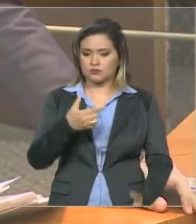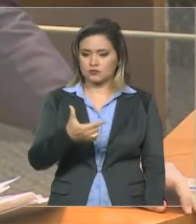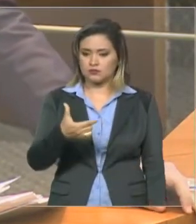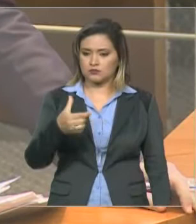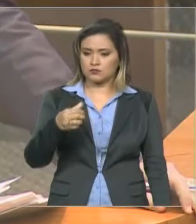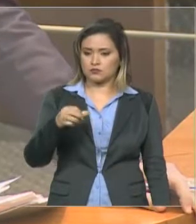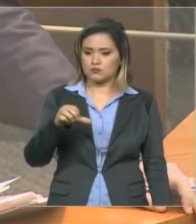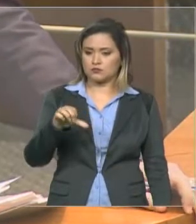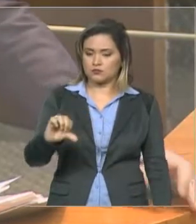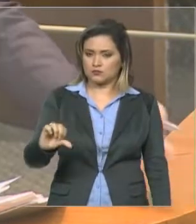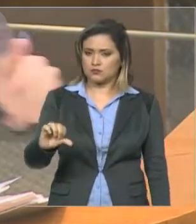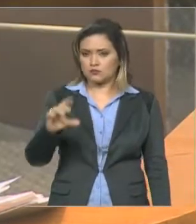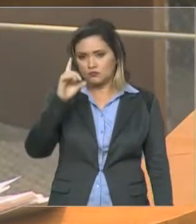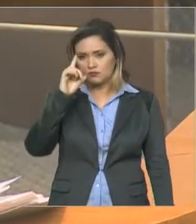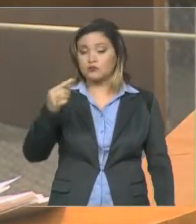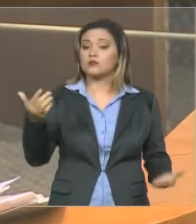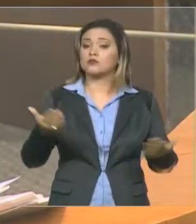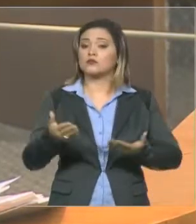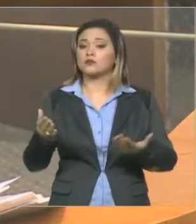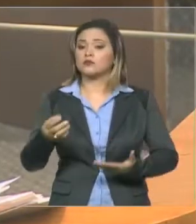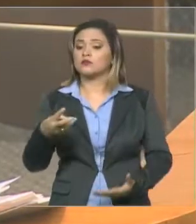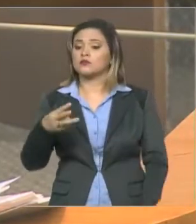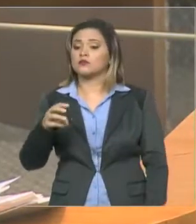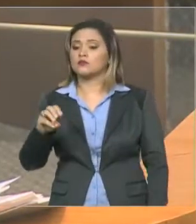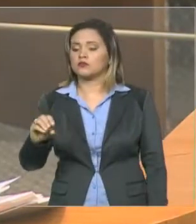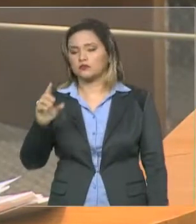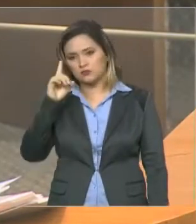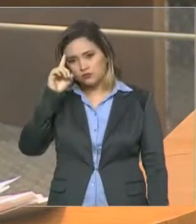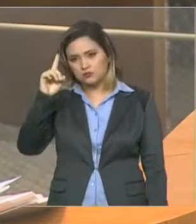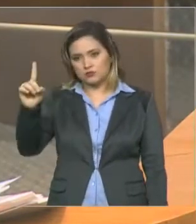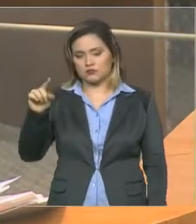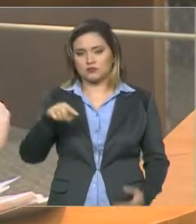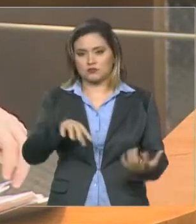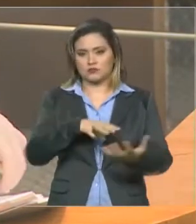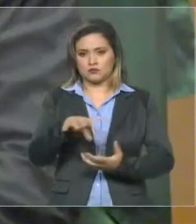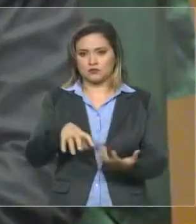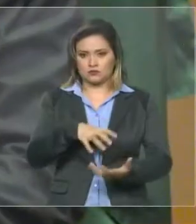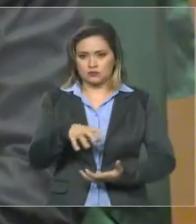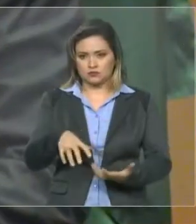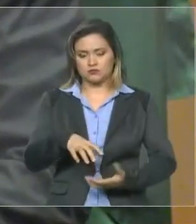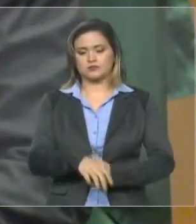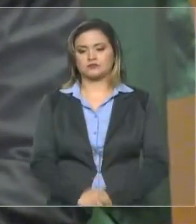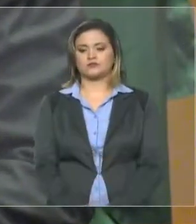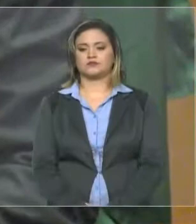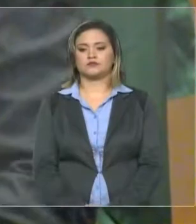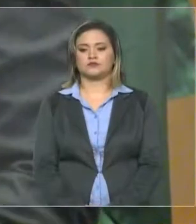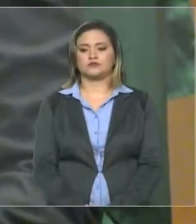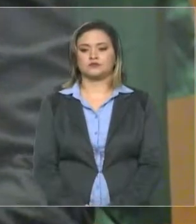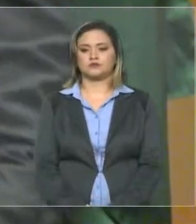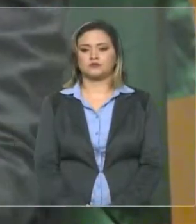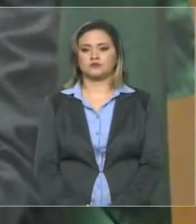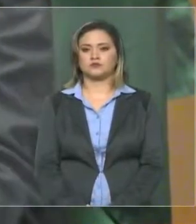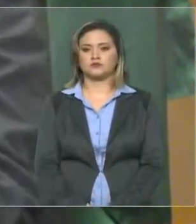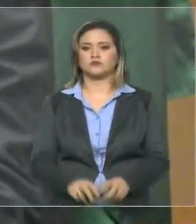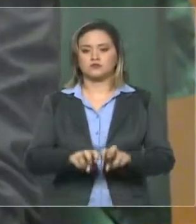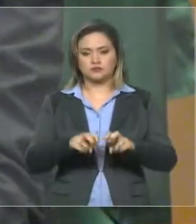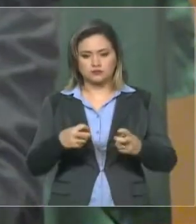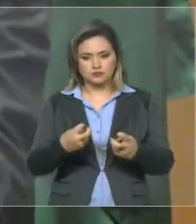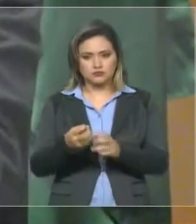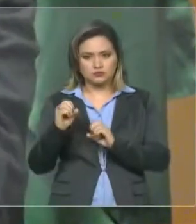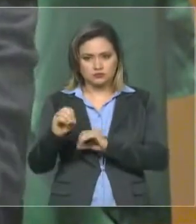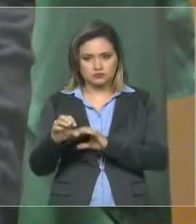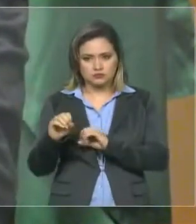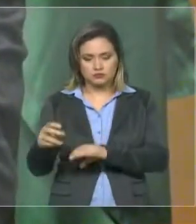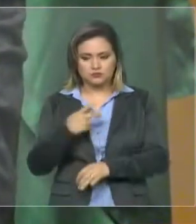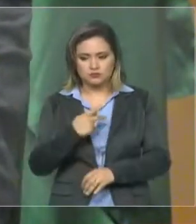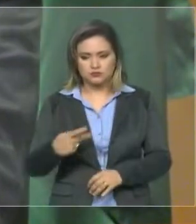hoje, 30 dias em greve no município. Nós, da Comissão de Educação, presidida pelo